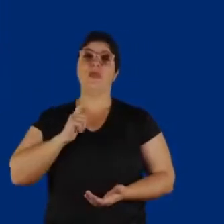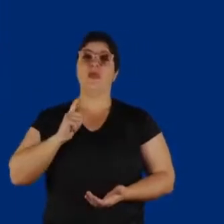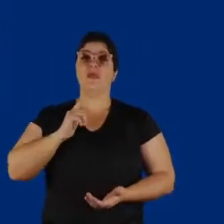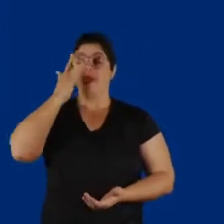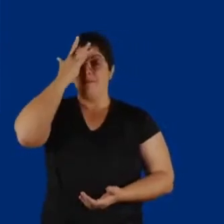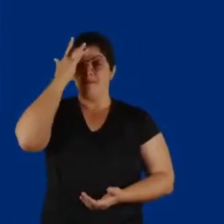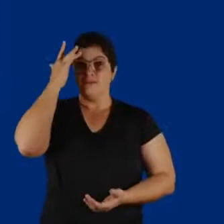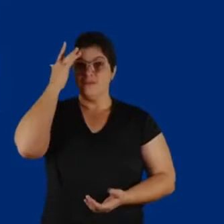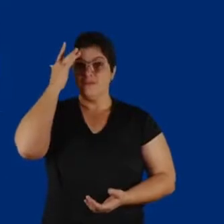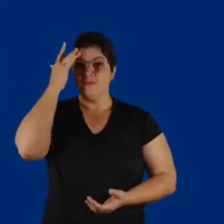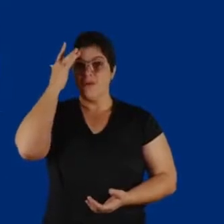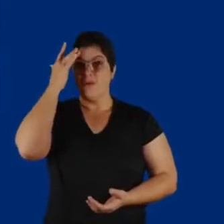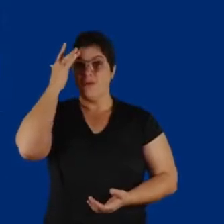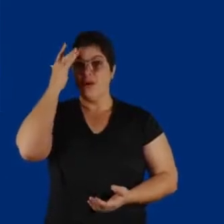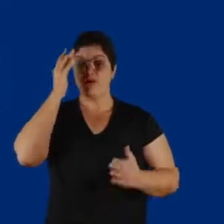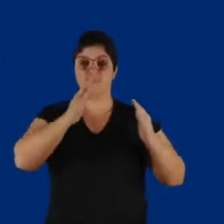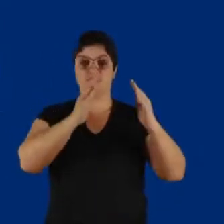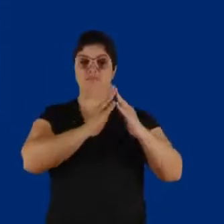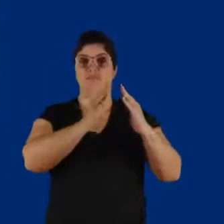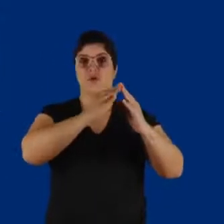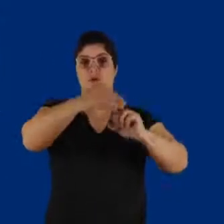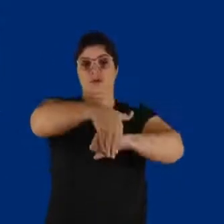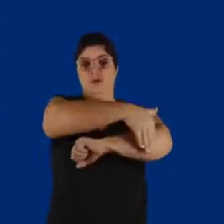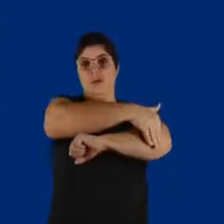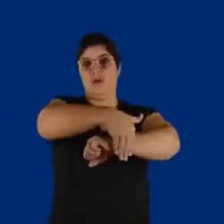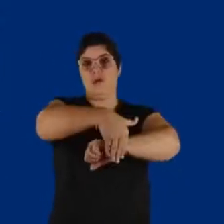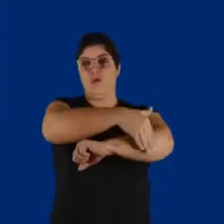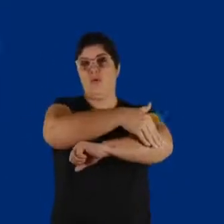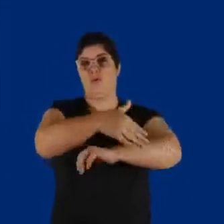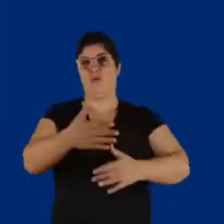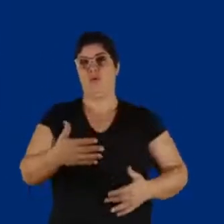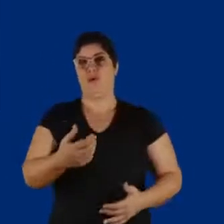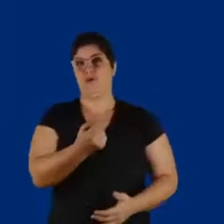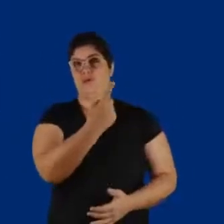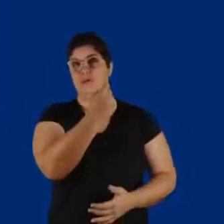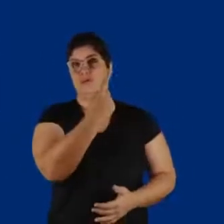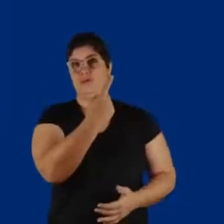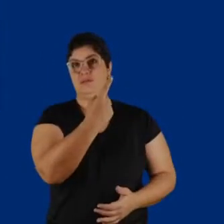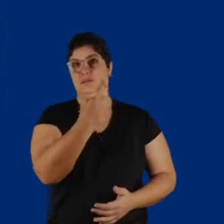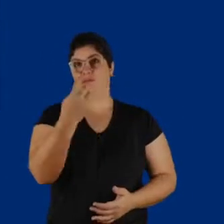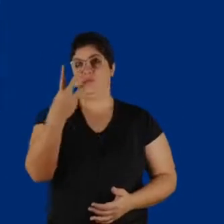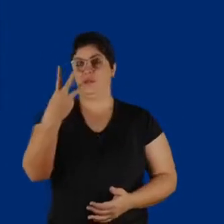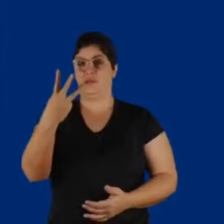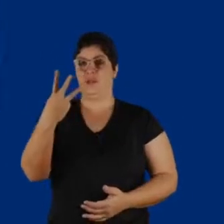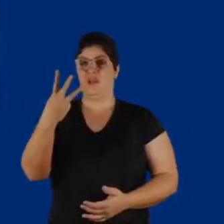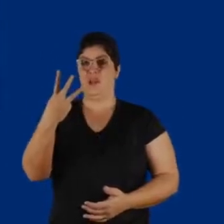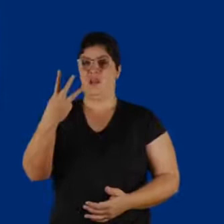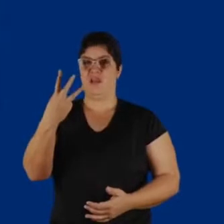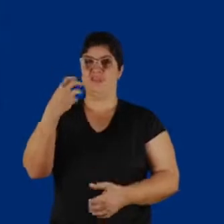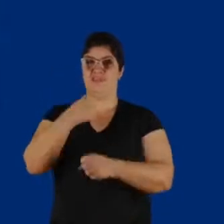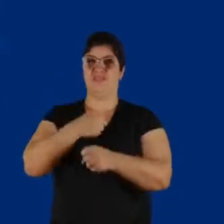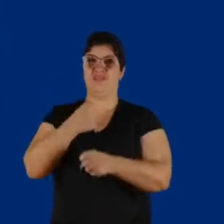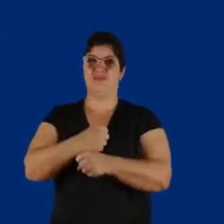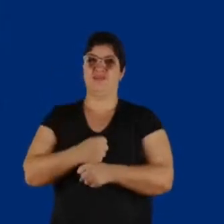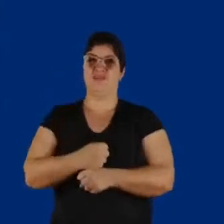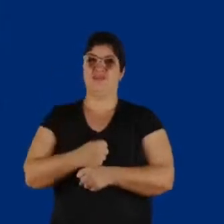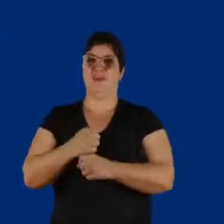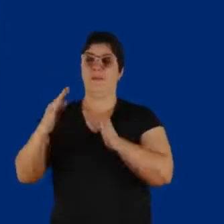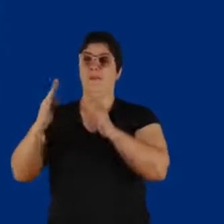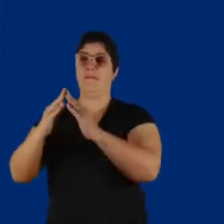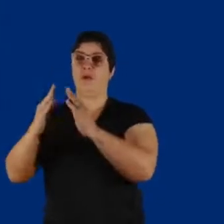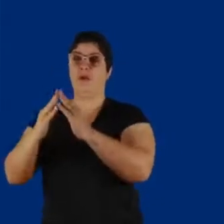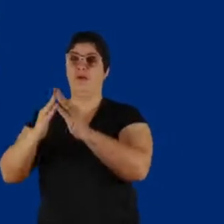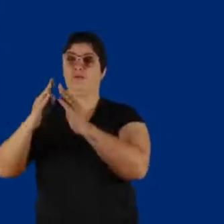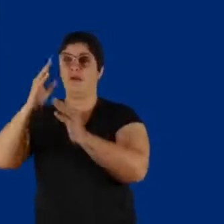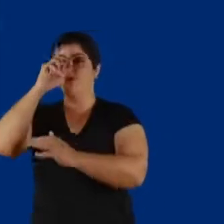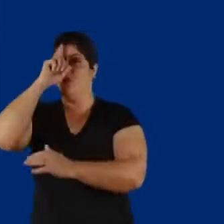rua, e que saíram da rua e que moram sozinhos hoje há 3, 4 anos. Eu tenho pacientes que moravam dentro do hospício há 50 anos, há 40